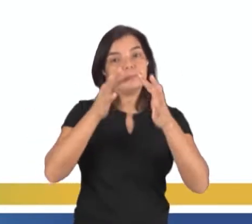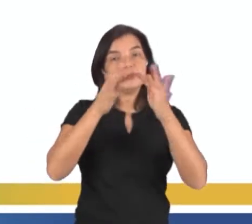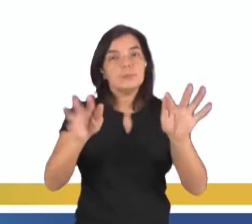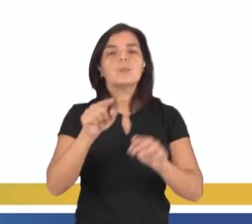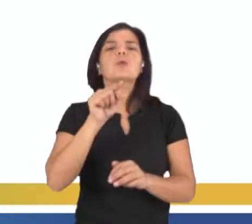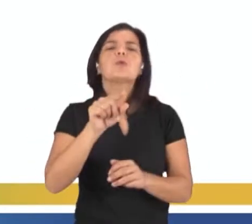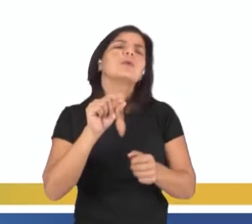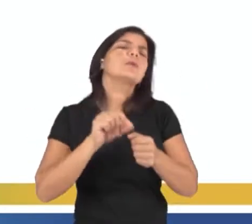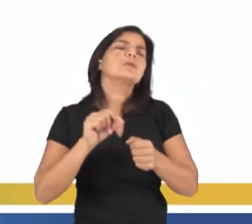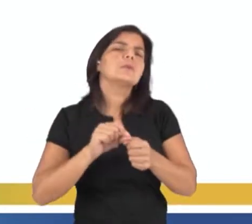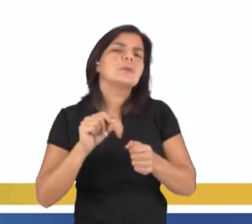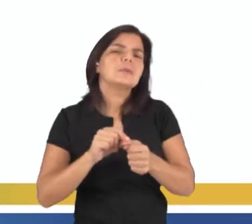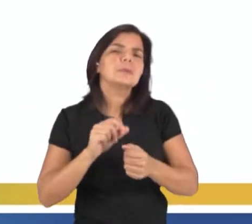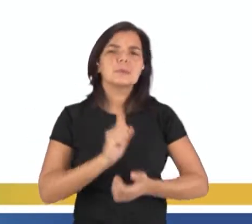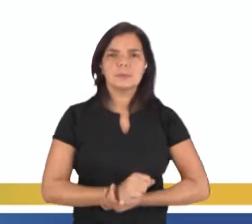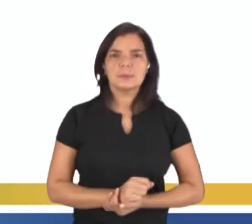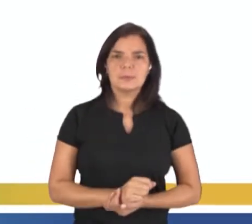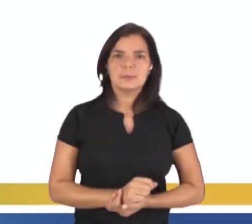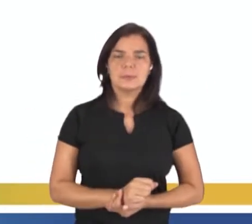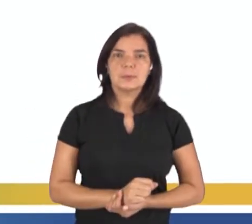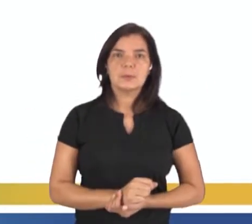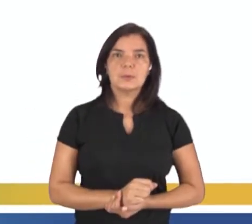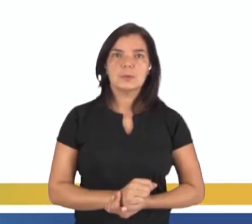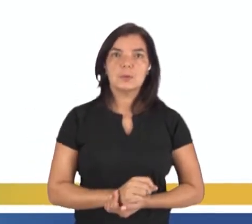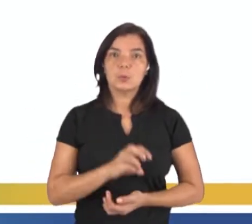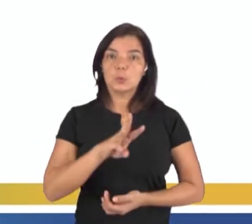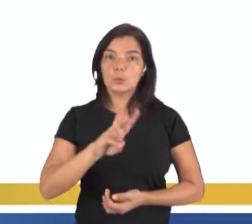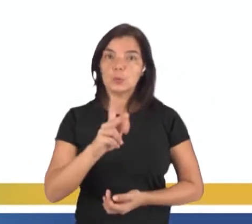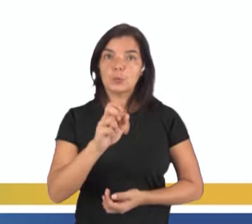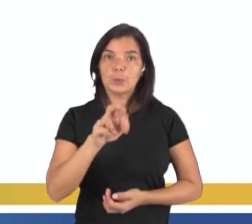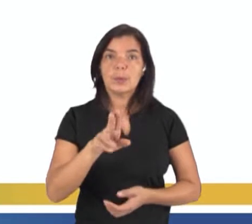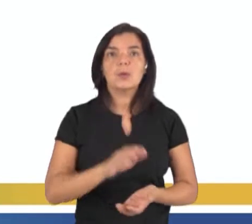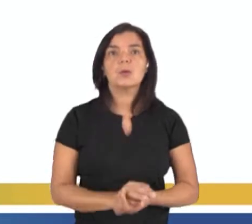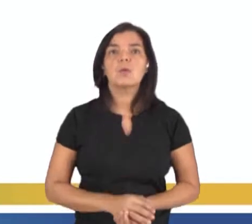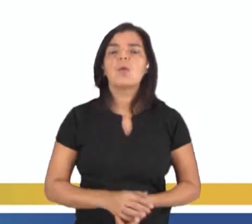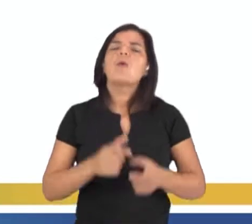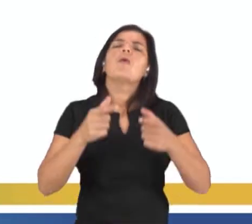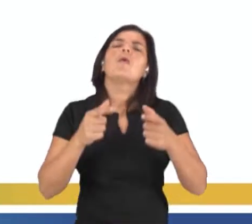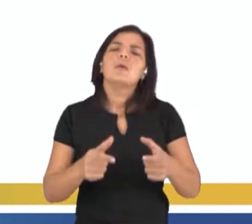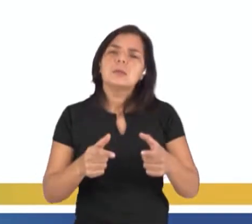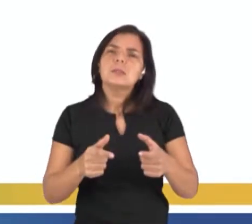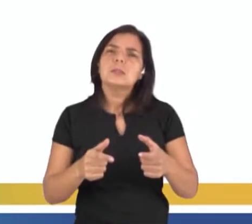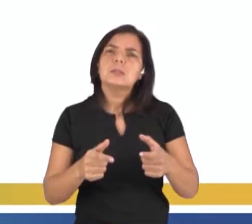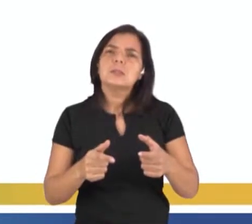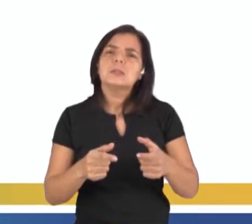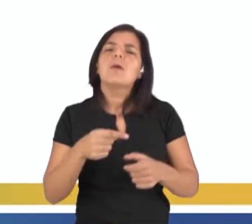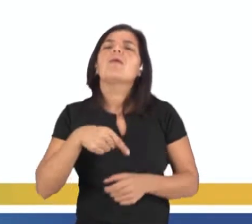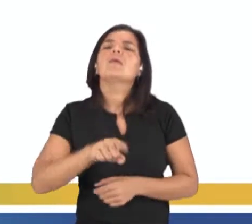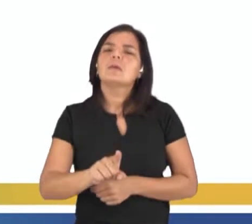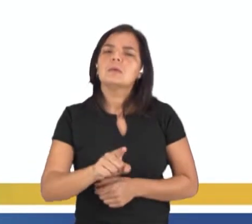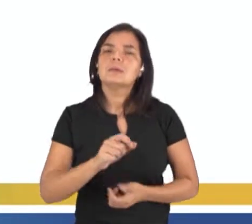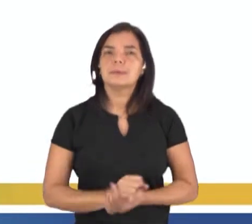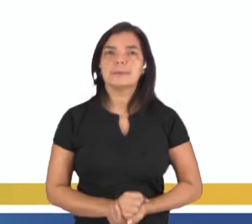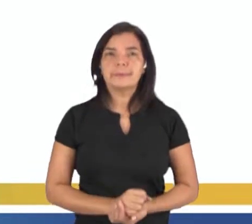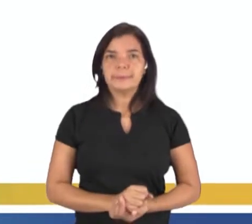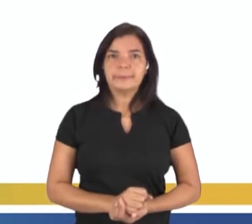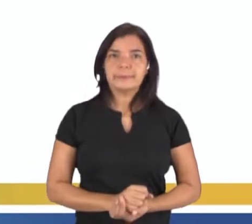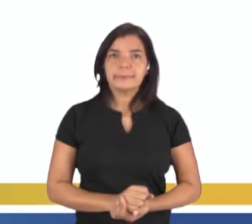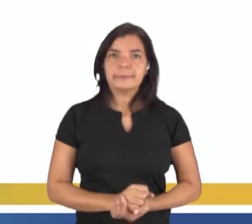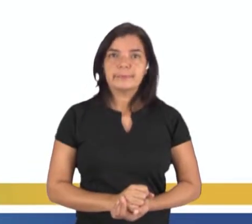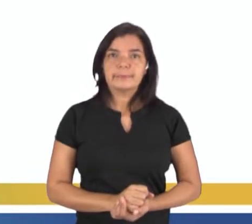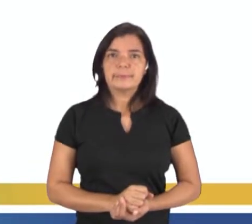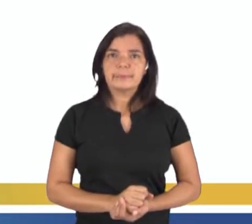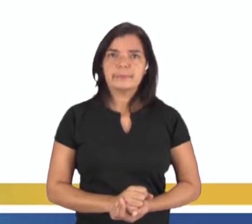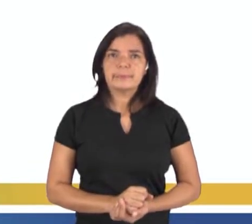que você estava fazendo? Where were you going? Onde você estava indo? Who